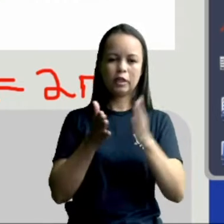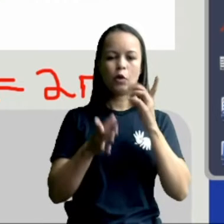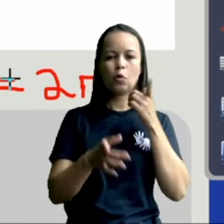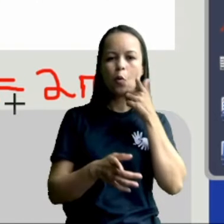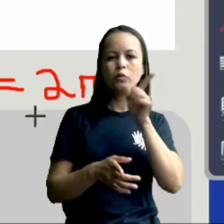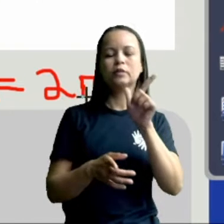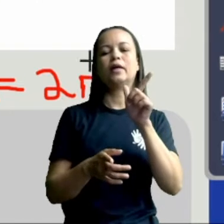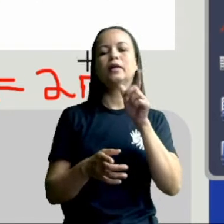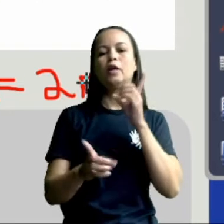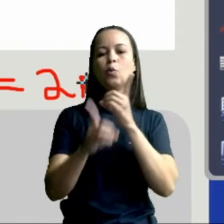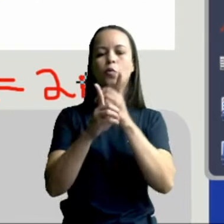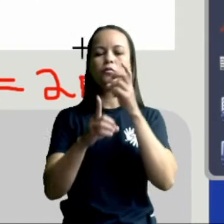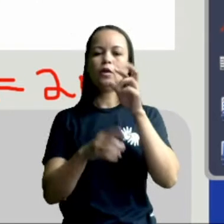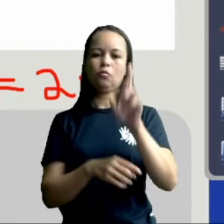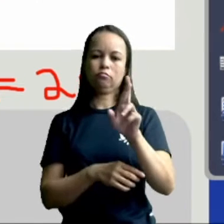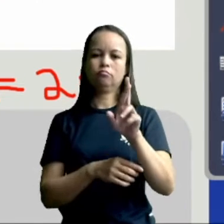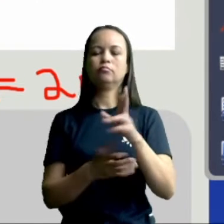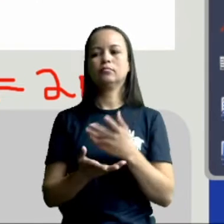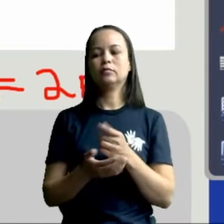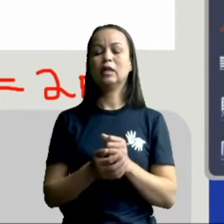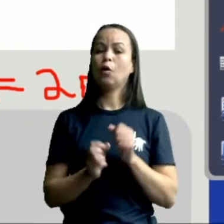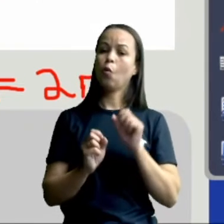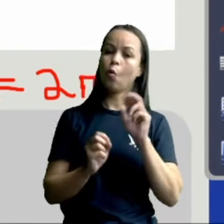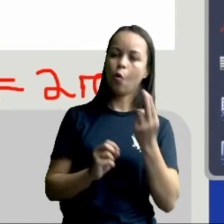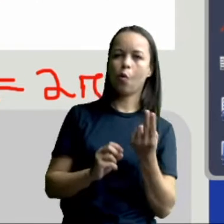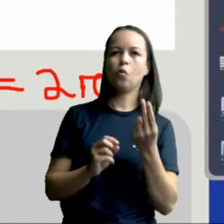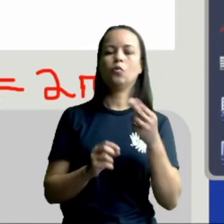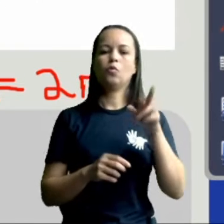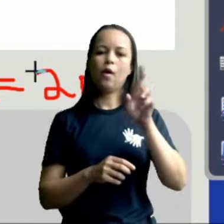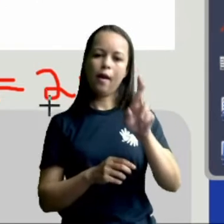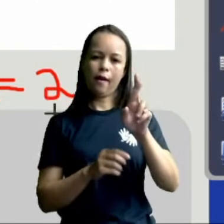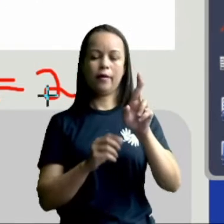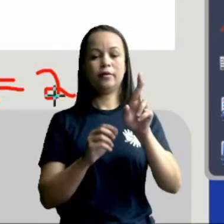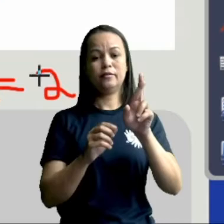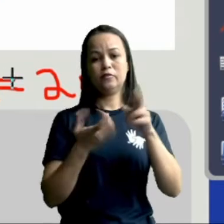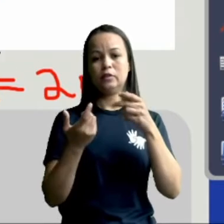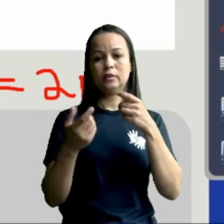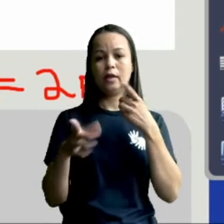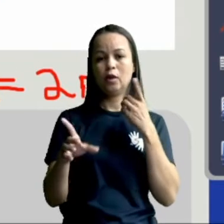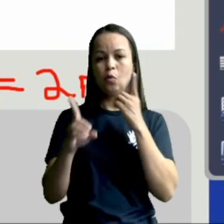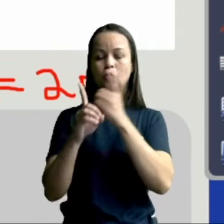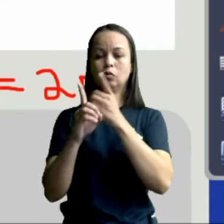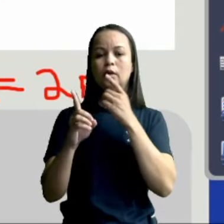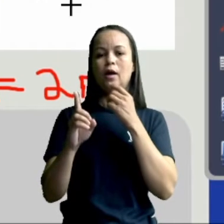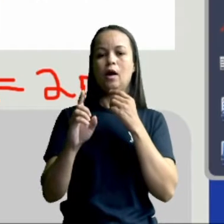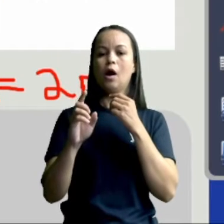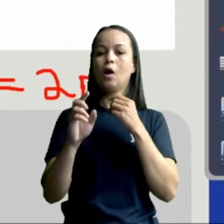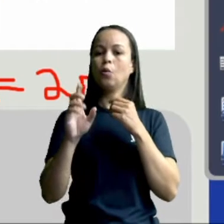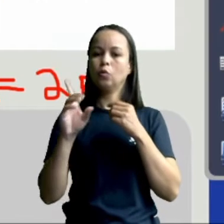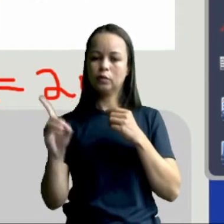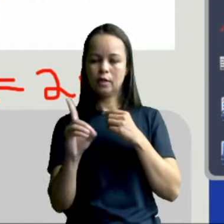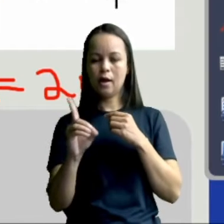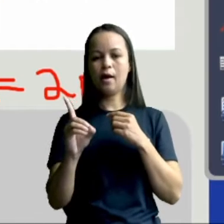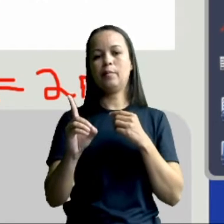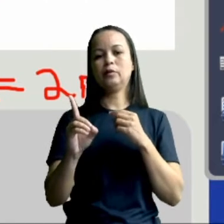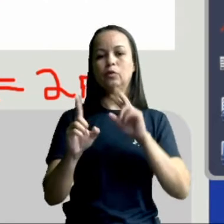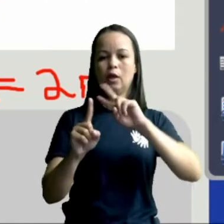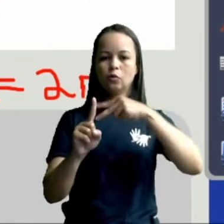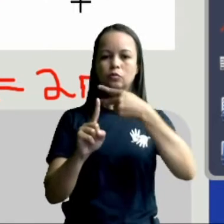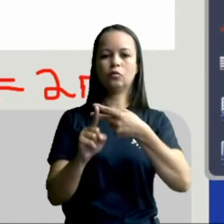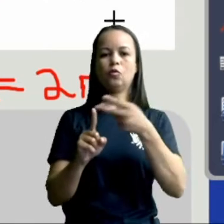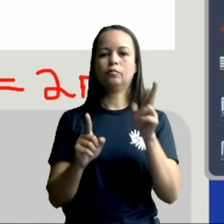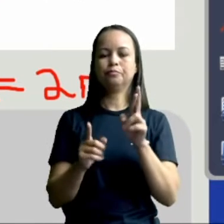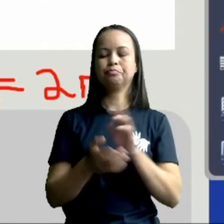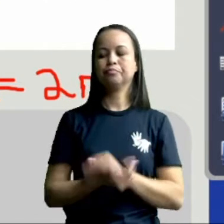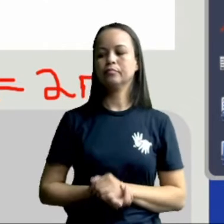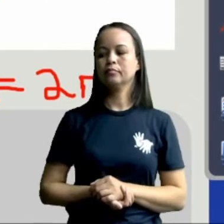a metade do diâmetro. Se ele der o raio, você pode chegar no diâmetro, porque o diâmetro é o dobro do raio. Enfim, o círculo, aí